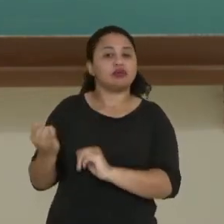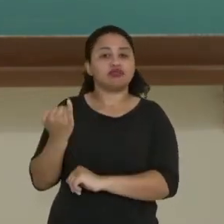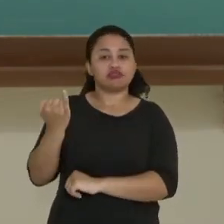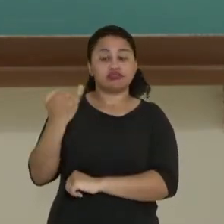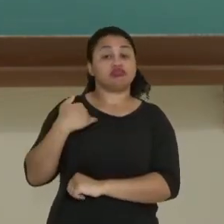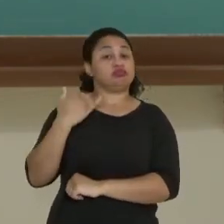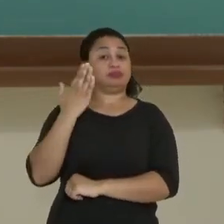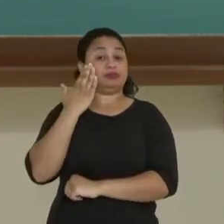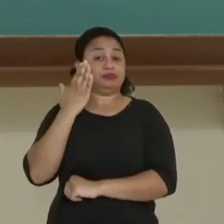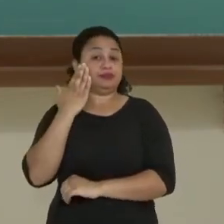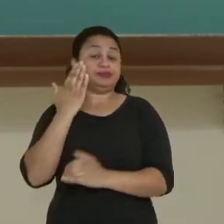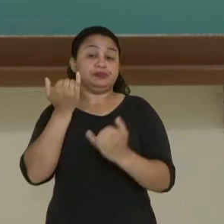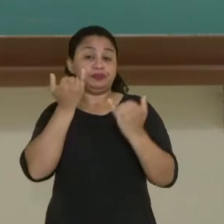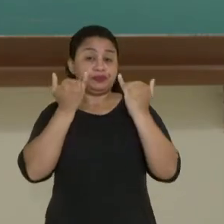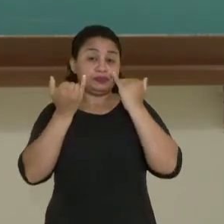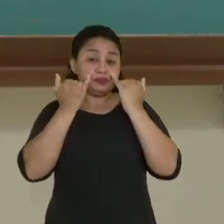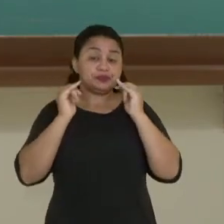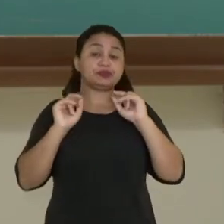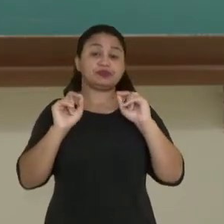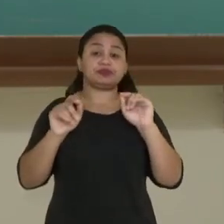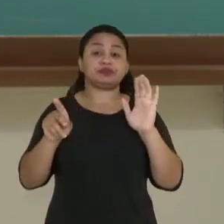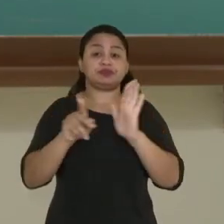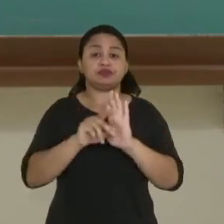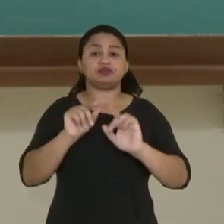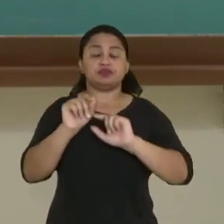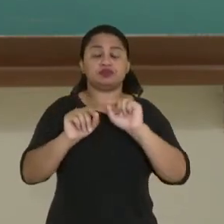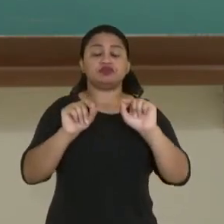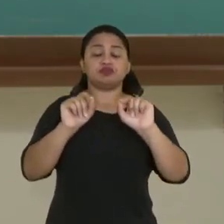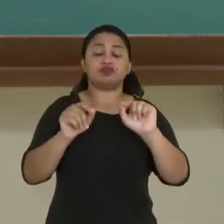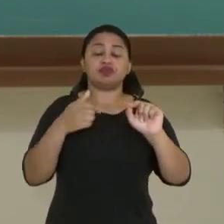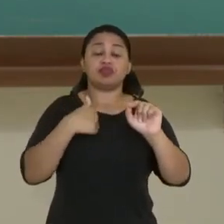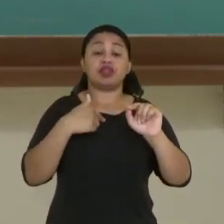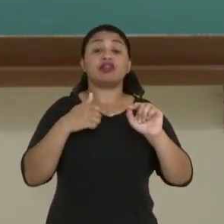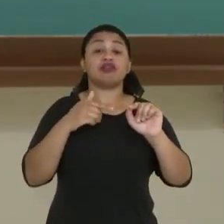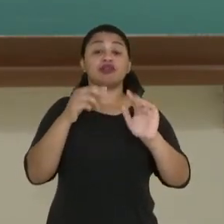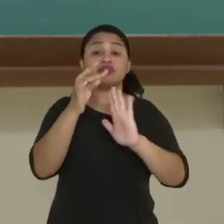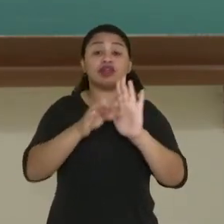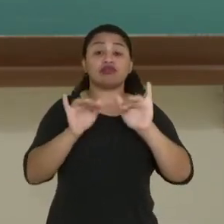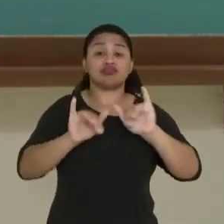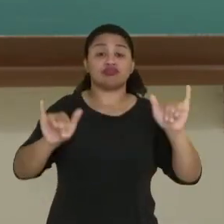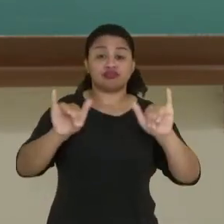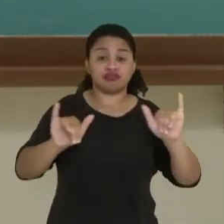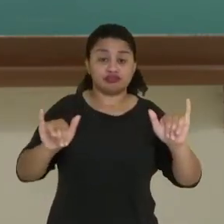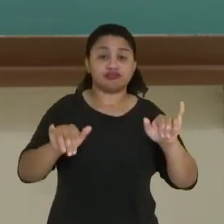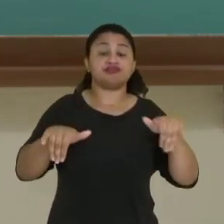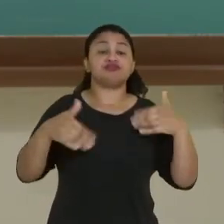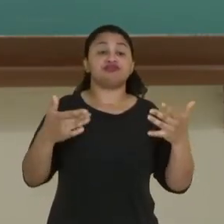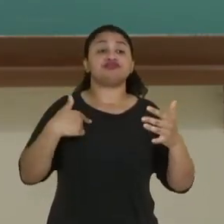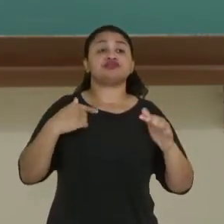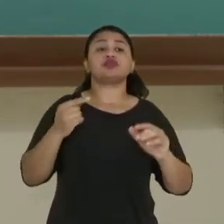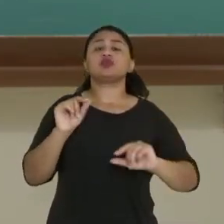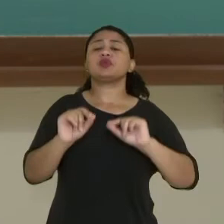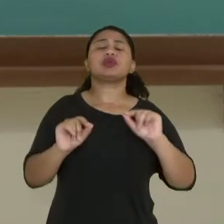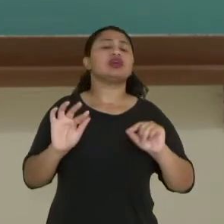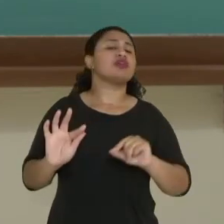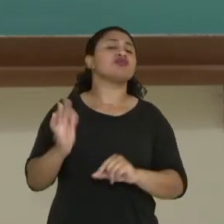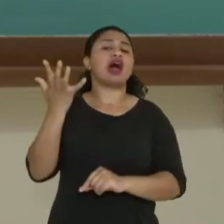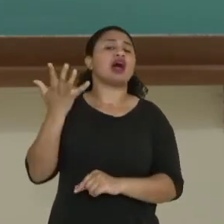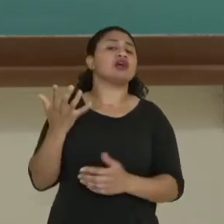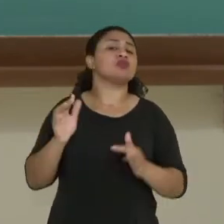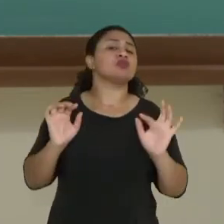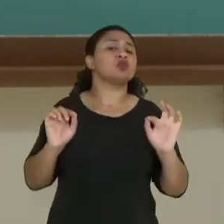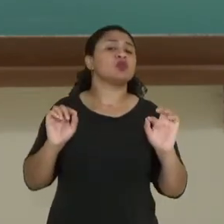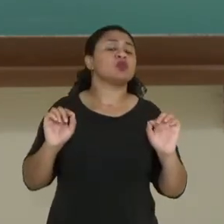Que fazem parte, então, da maioria, né? Então, das notícias, certo? Então, o fato, qual é o fato? Será que